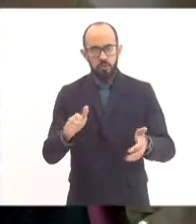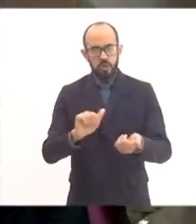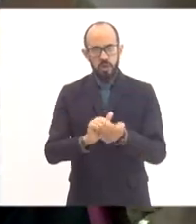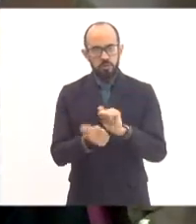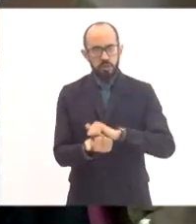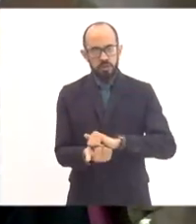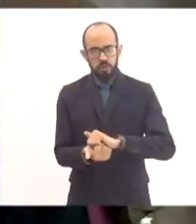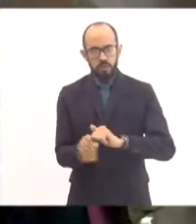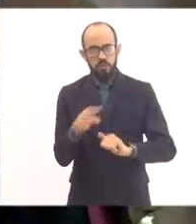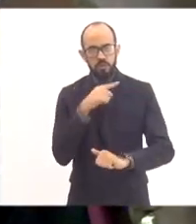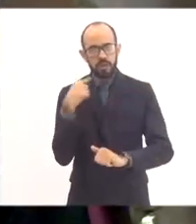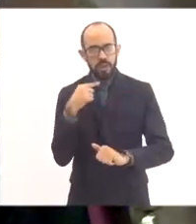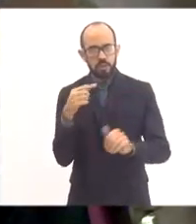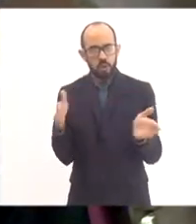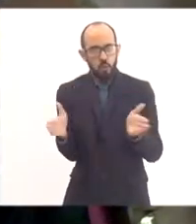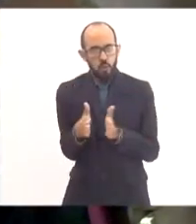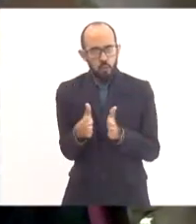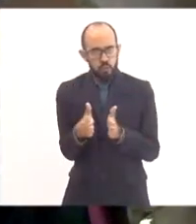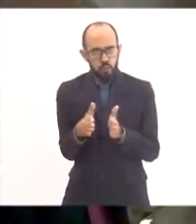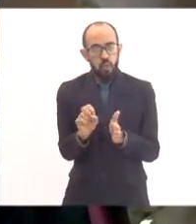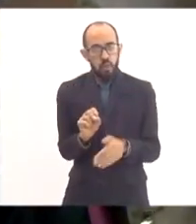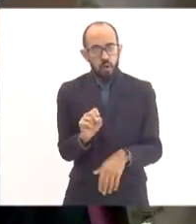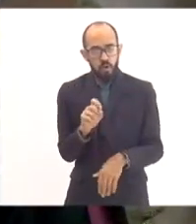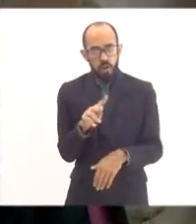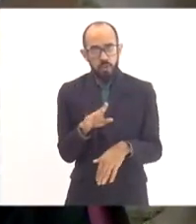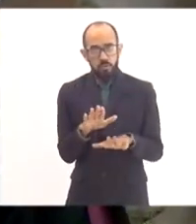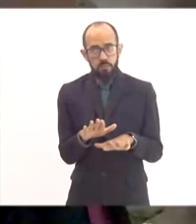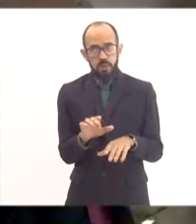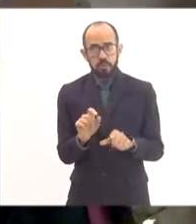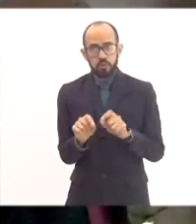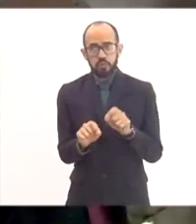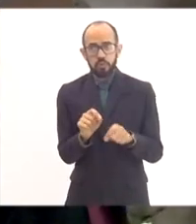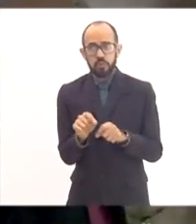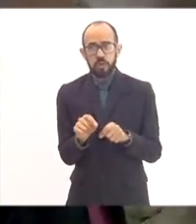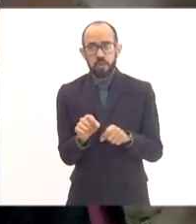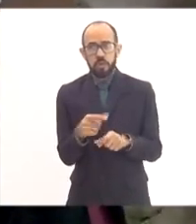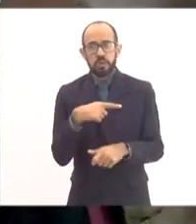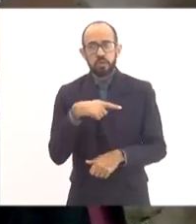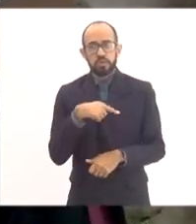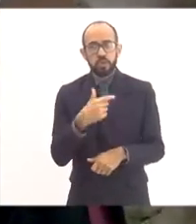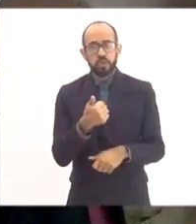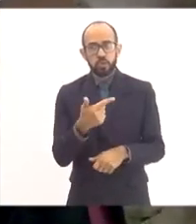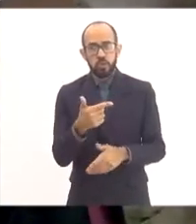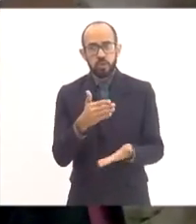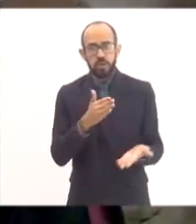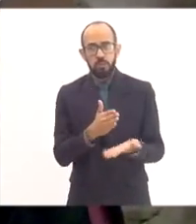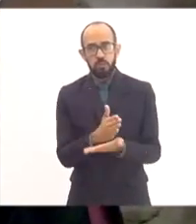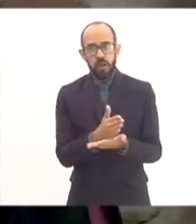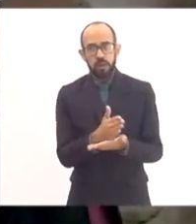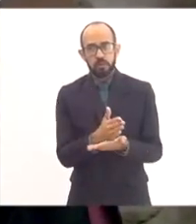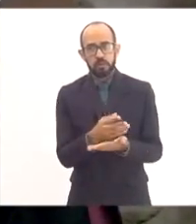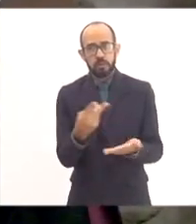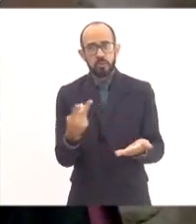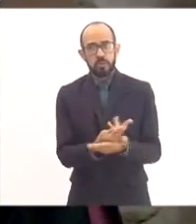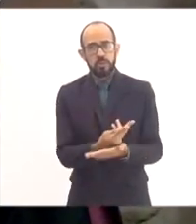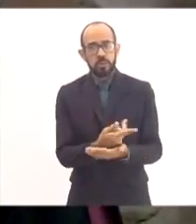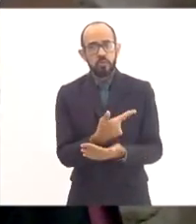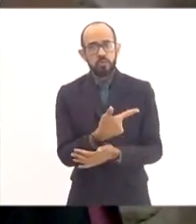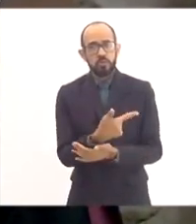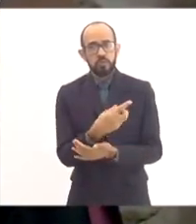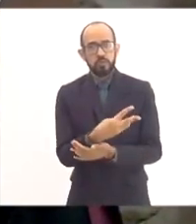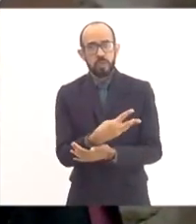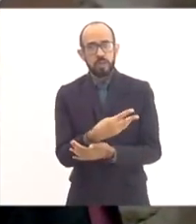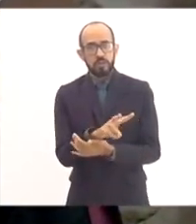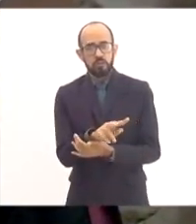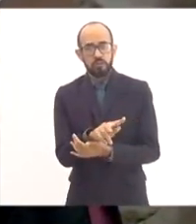validade curto. Beleza. Porém, hábil para nos convocar. Haviam 12 candidatos aprovados, surgiram novas 23 vagas. Teve